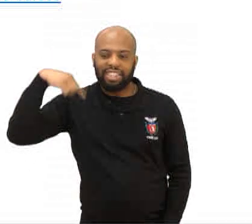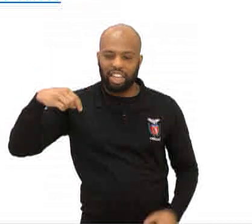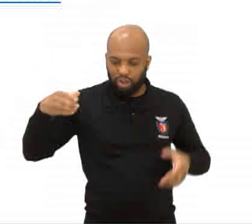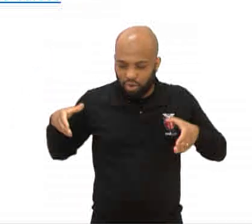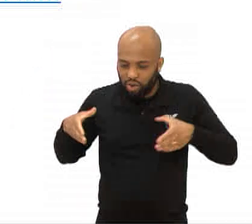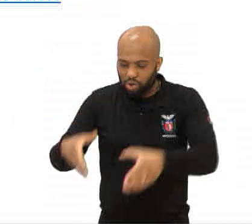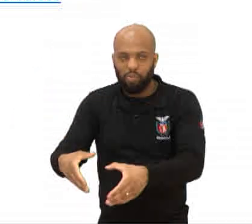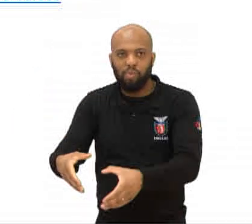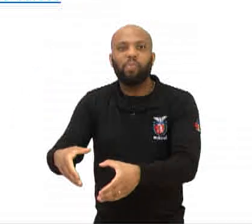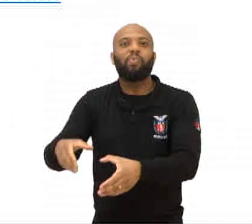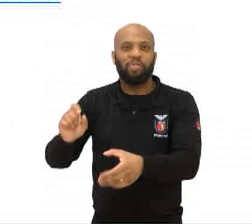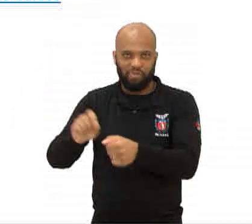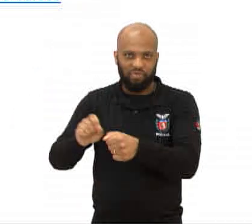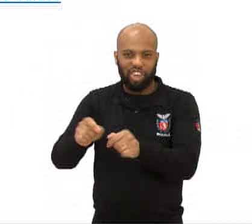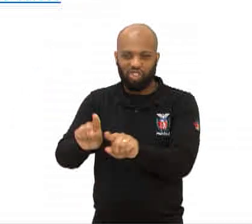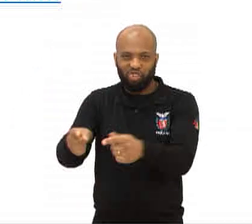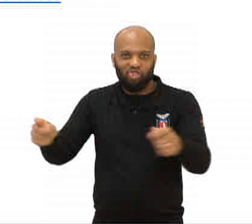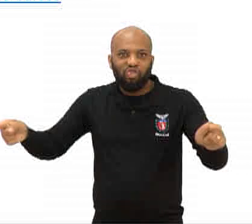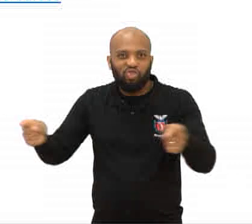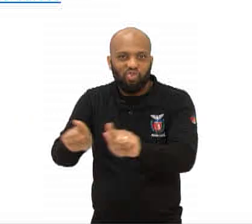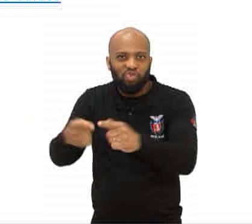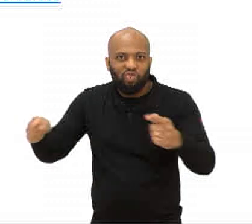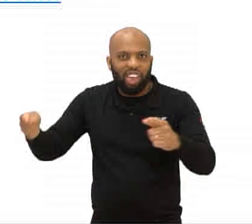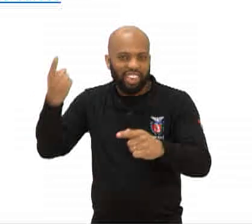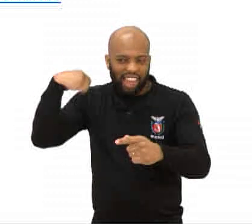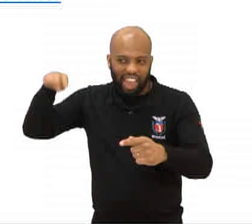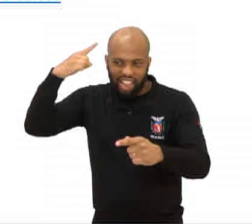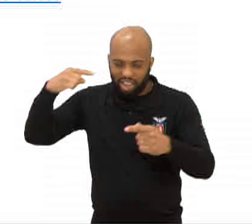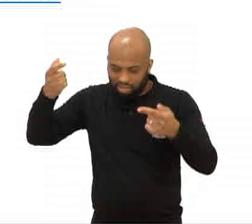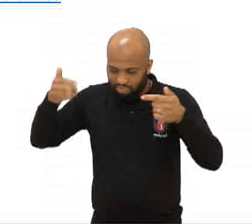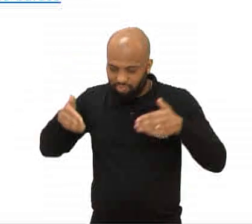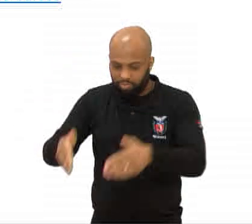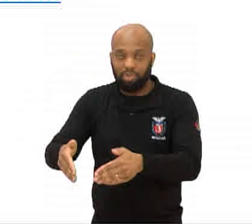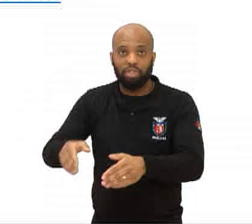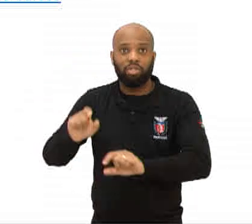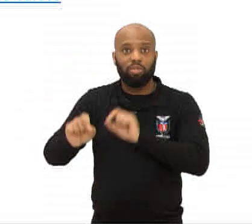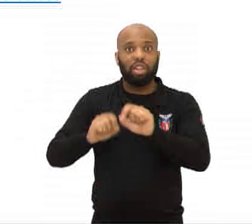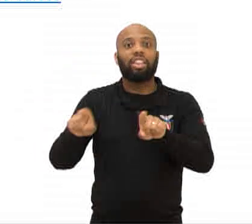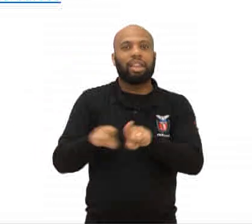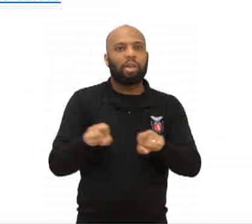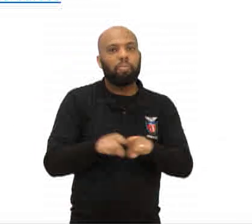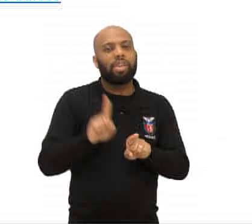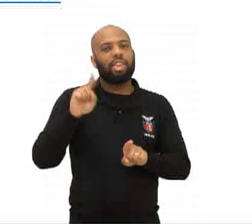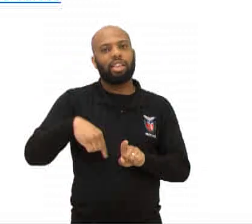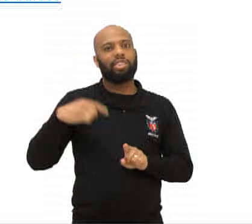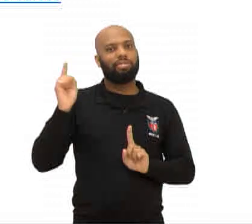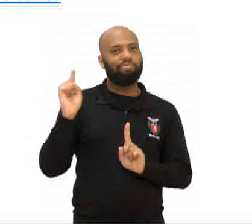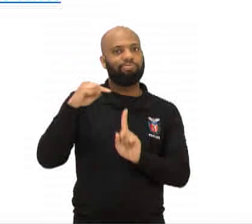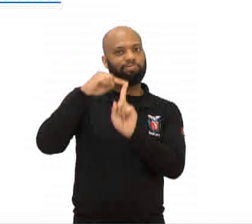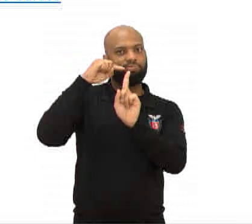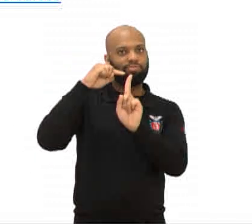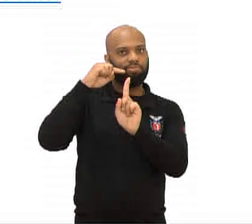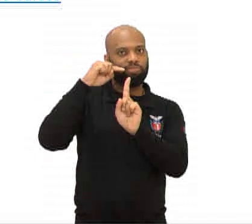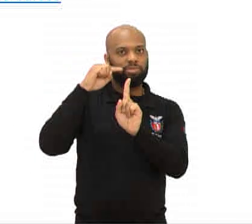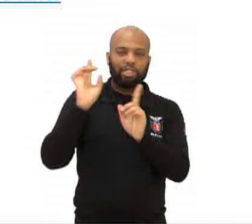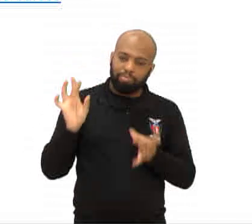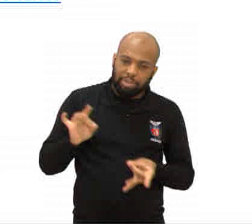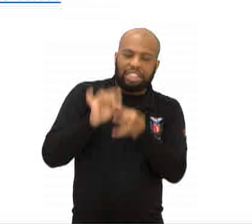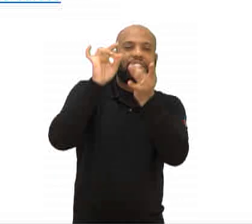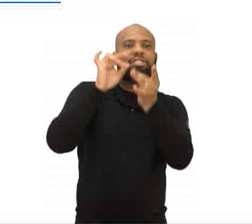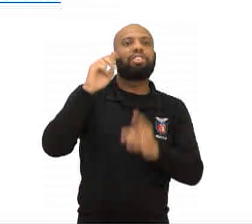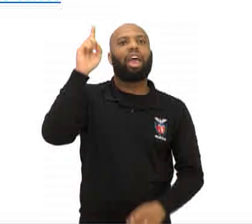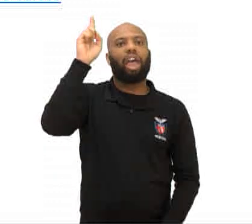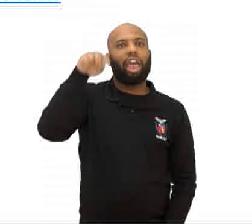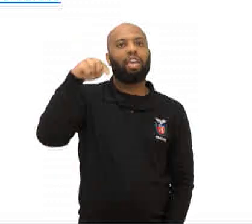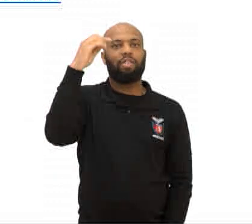região sabe bem como é essa festa. Ela é bem característica, tradicional e típica da região ali, né? É uma festa